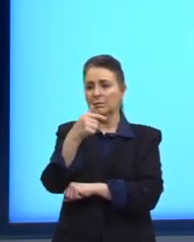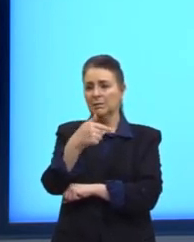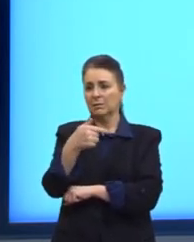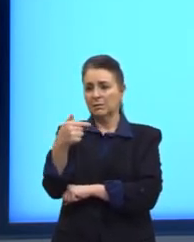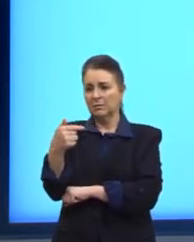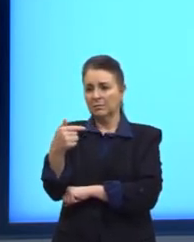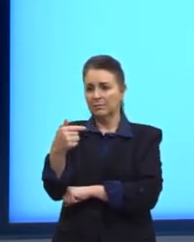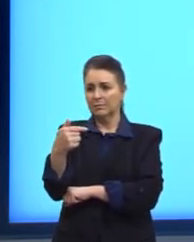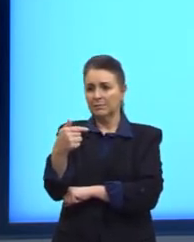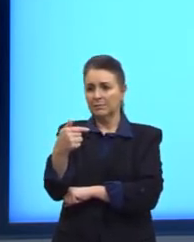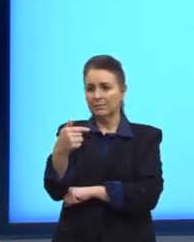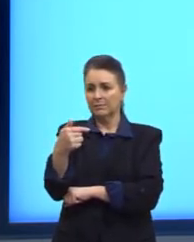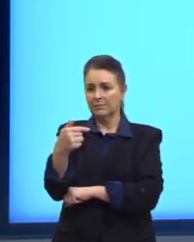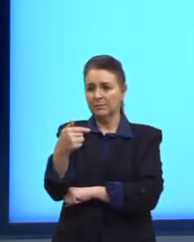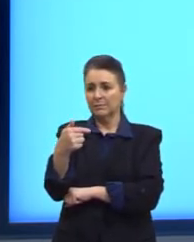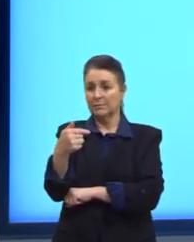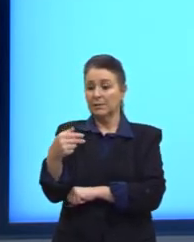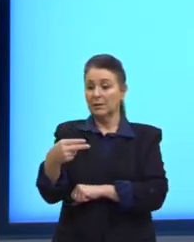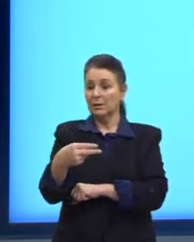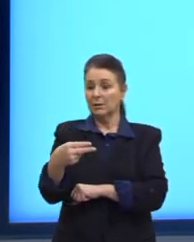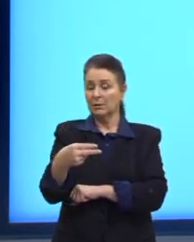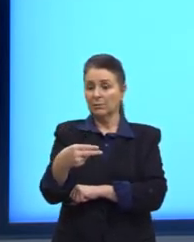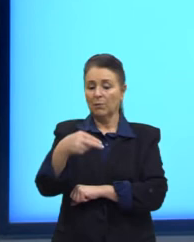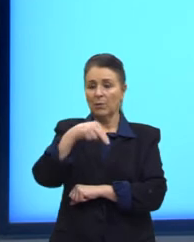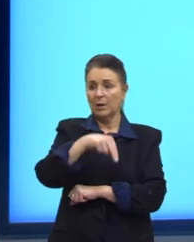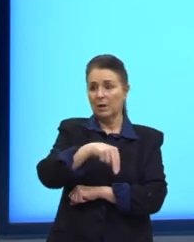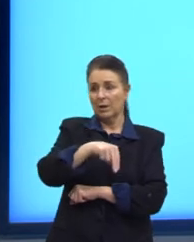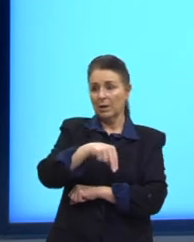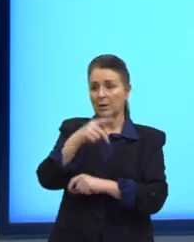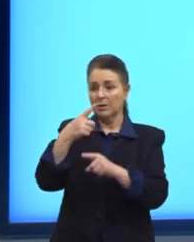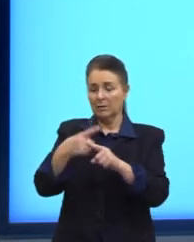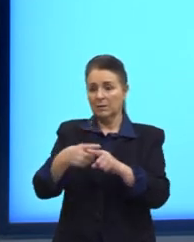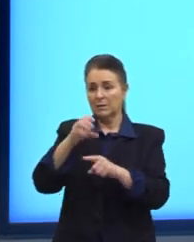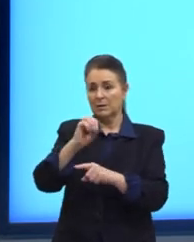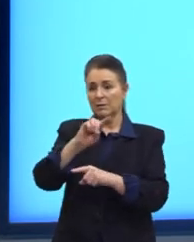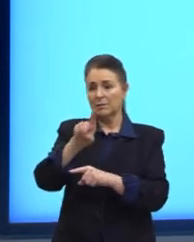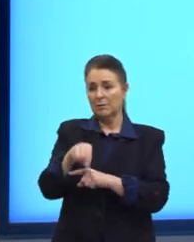0,2877 igual a n vezes